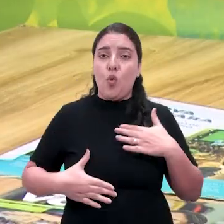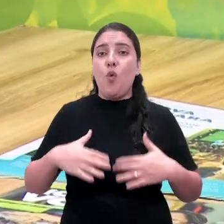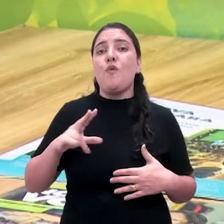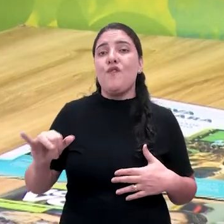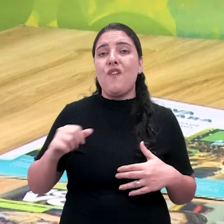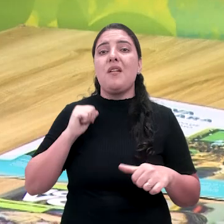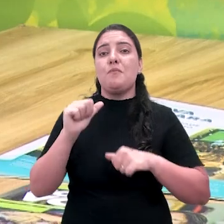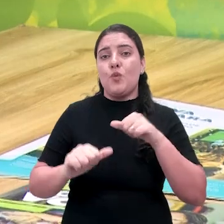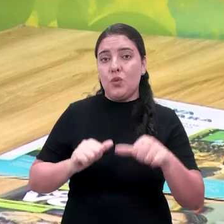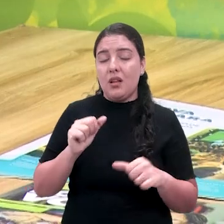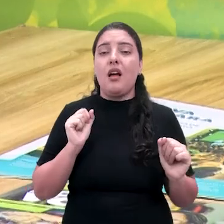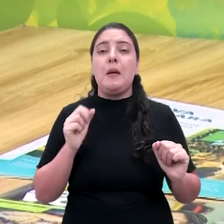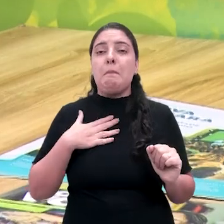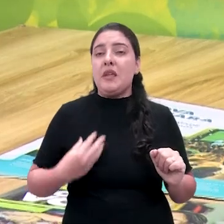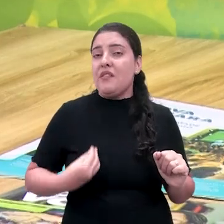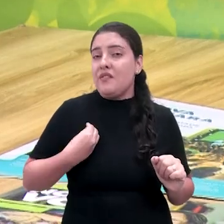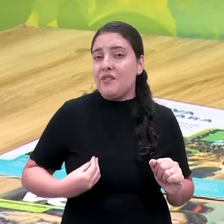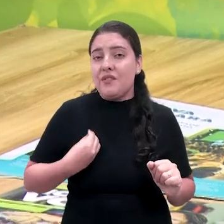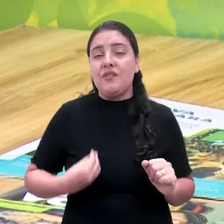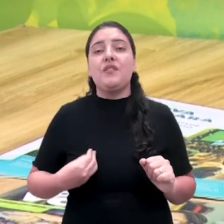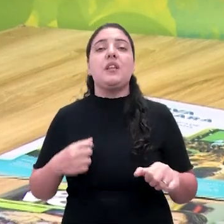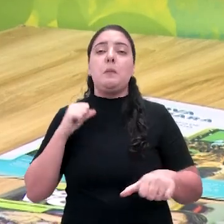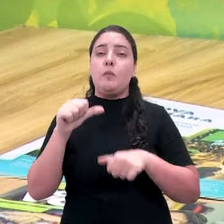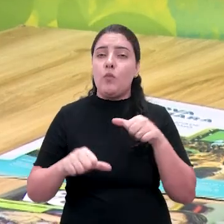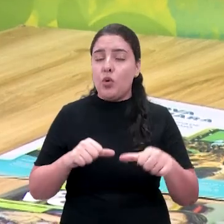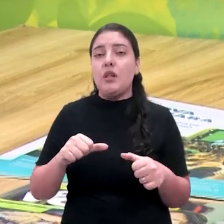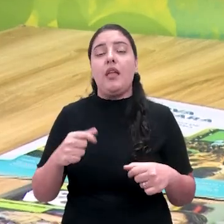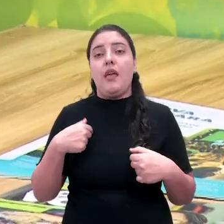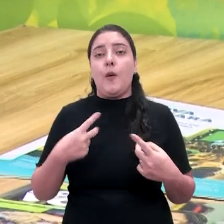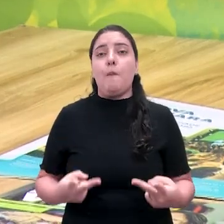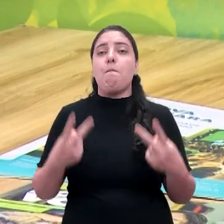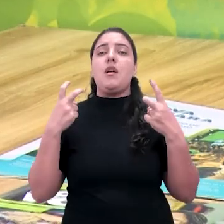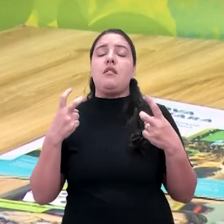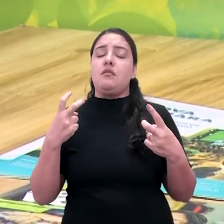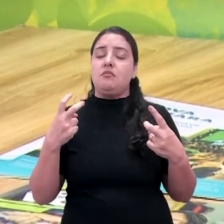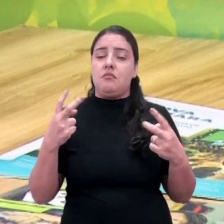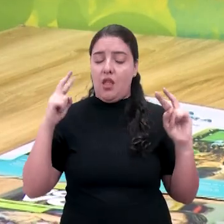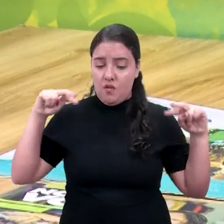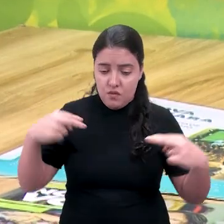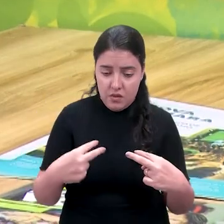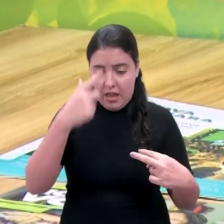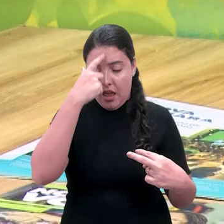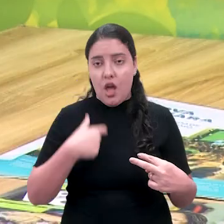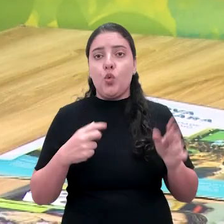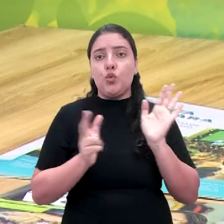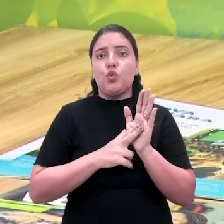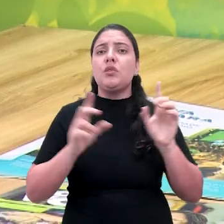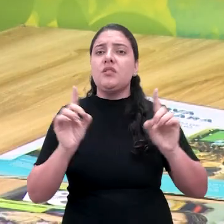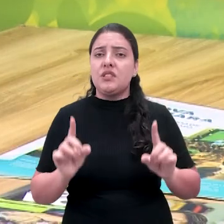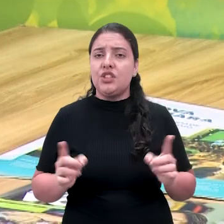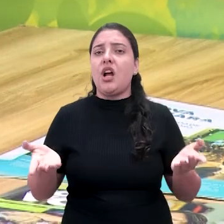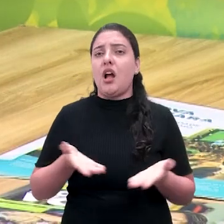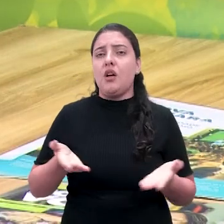por mudanças, que a minha vida passaria por mudanças, de me perceber, de me ver como uma pessoa com deficiência. E para